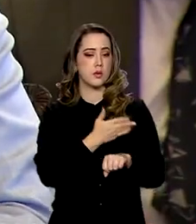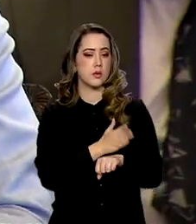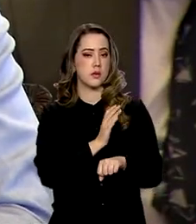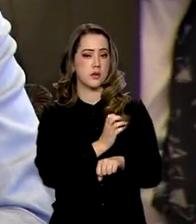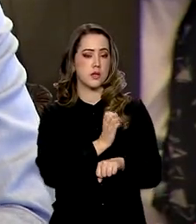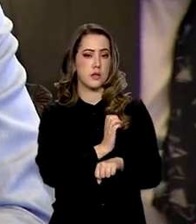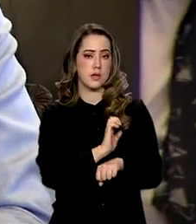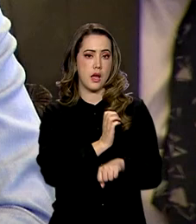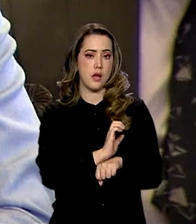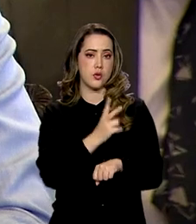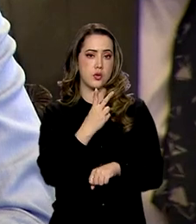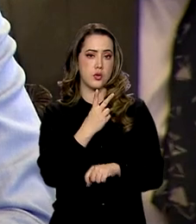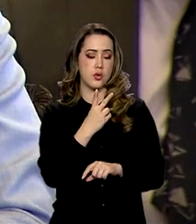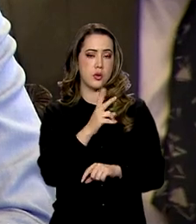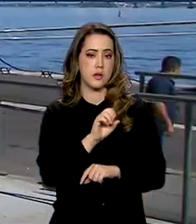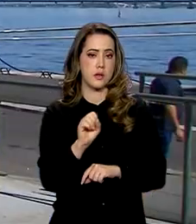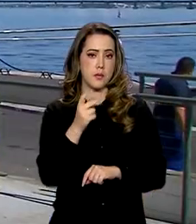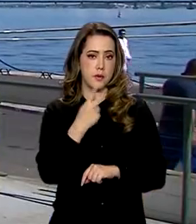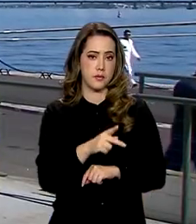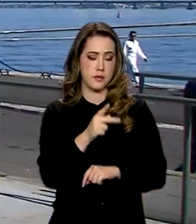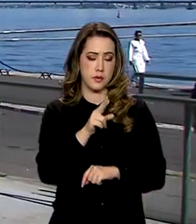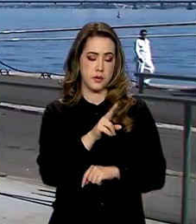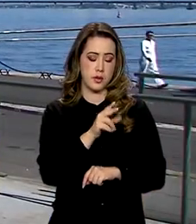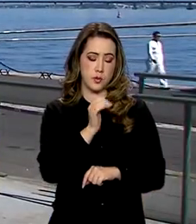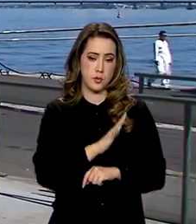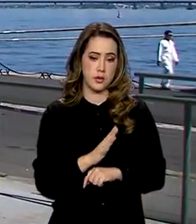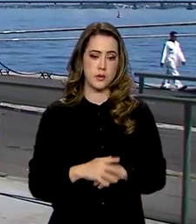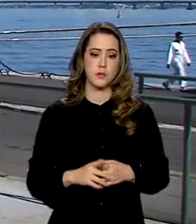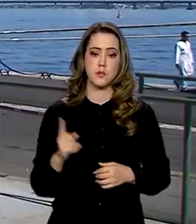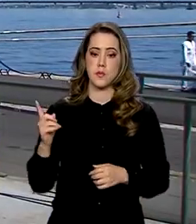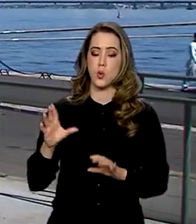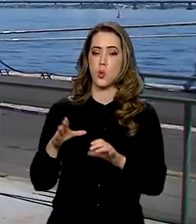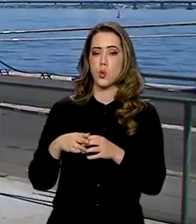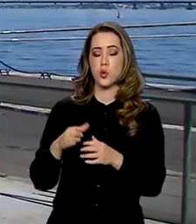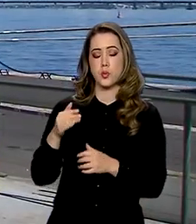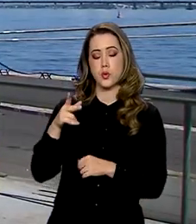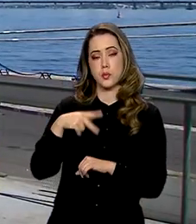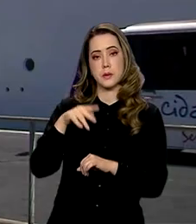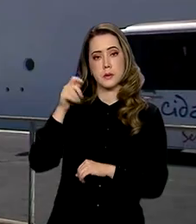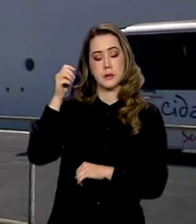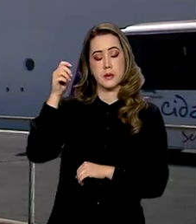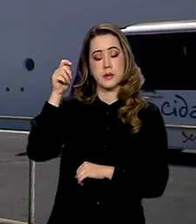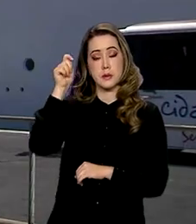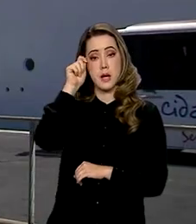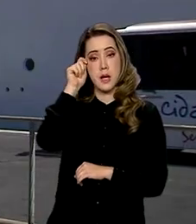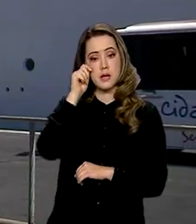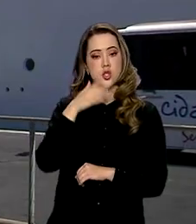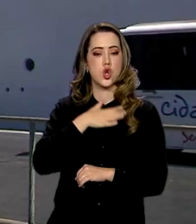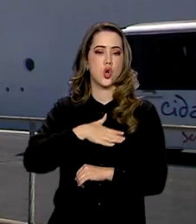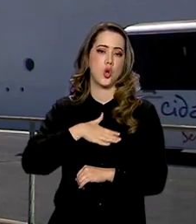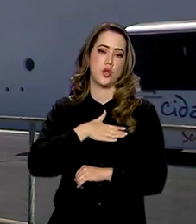de até dois semestre aqui universidades brasileiras adoram viajar